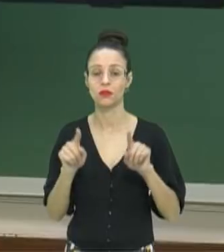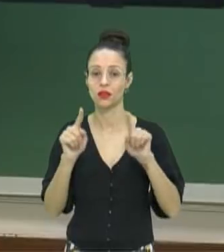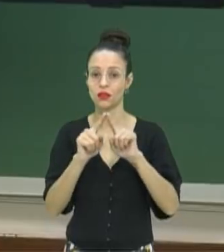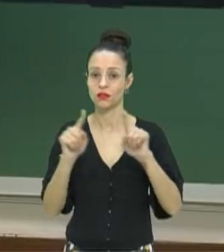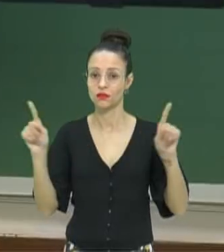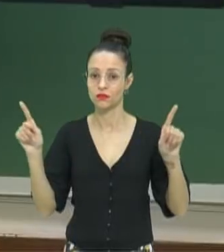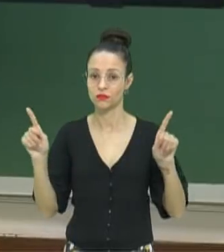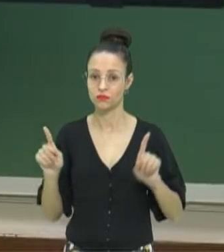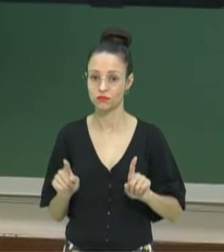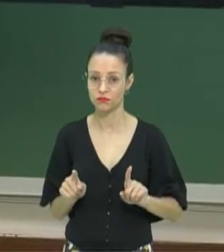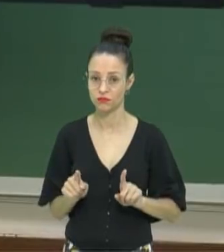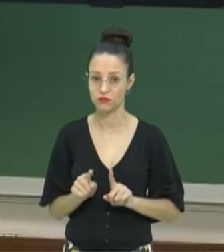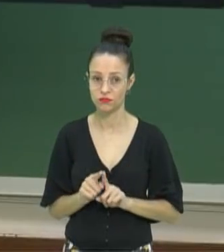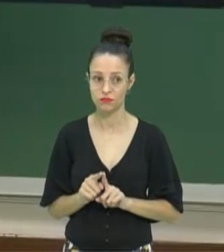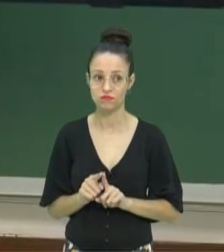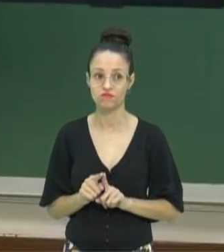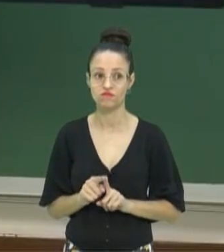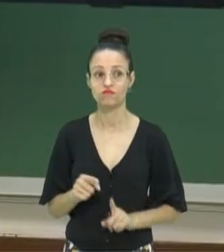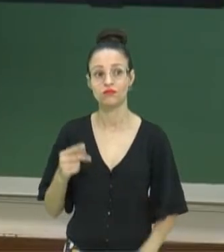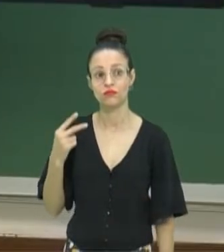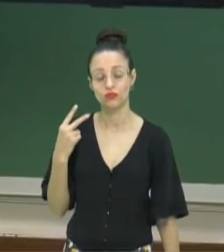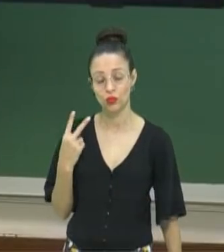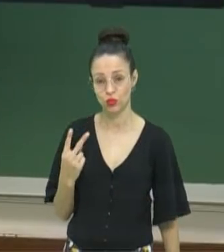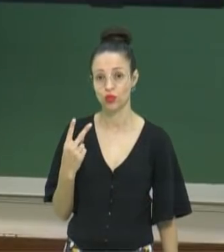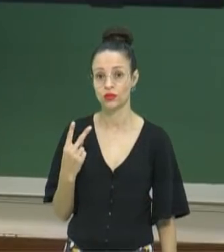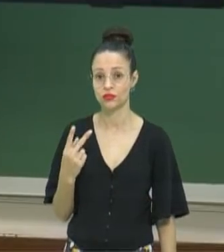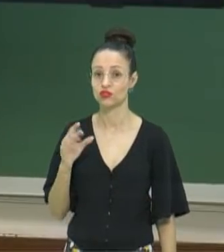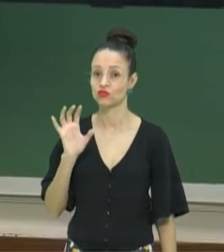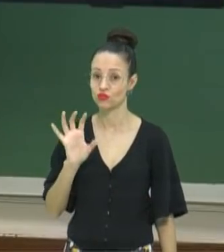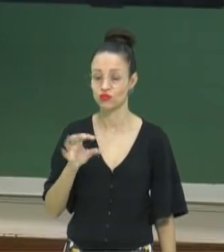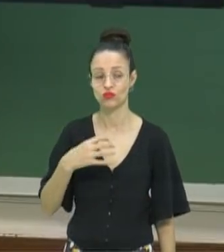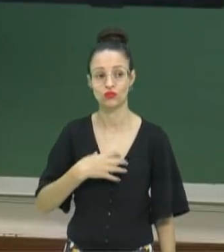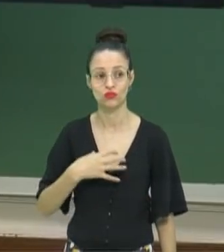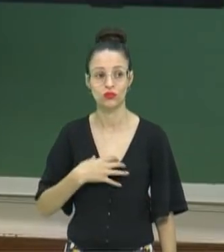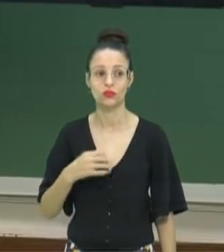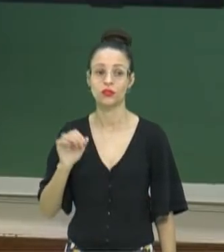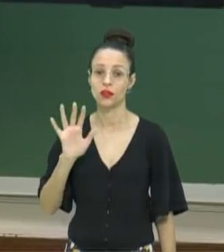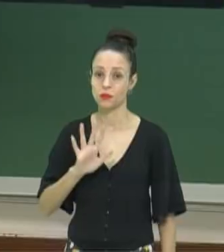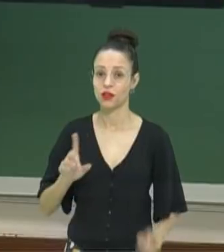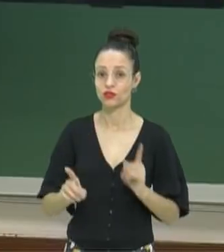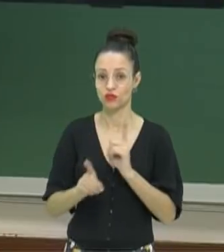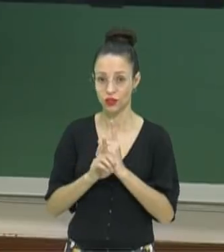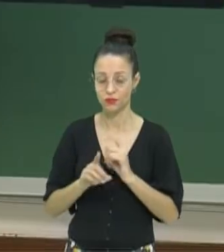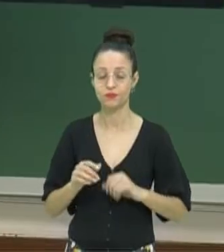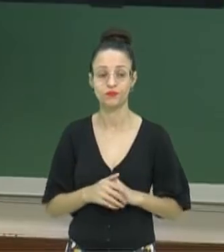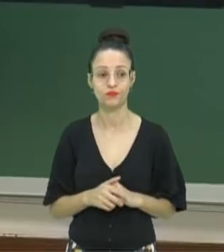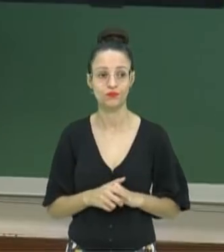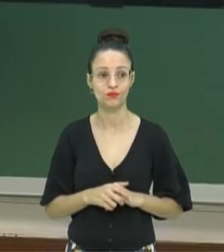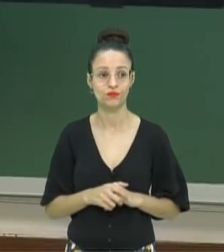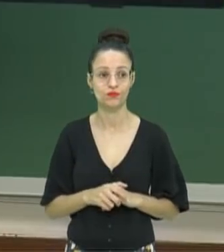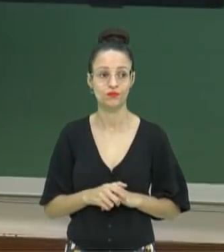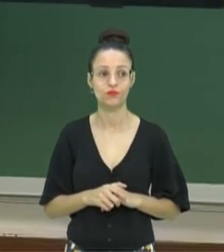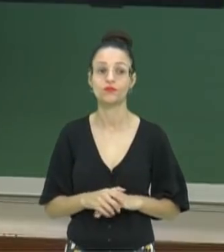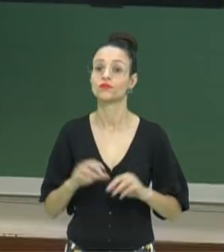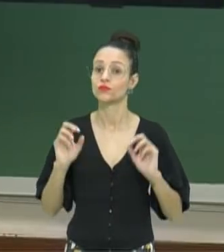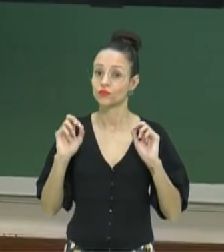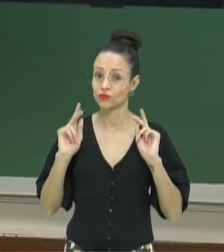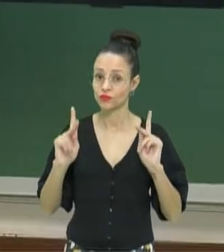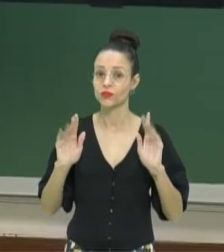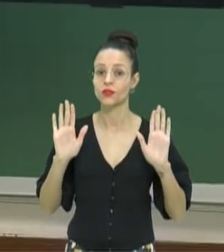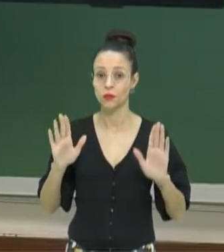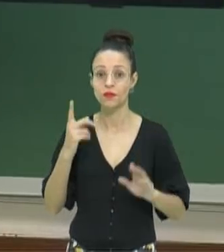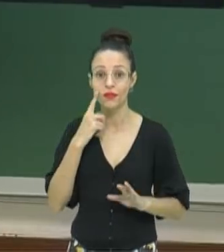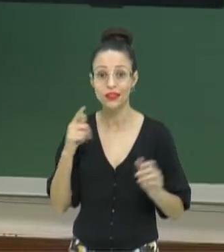outro trapézio. Então, eu tenho 2 figuras desta forma para determinar a área, tá? Tá, mas vamos ver se